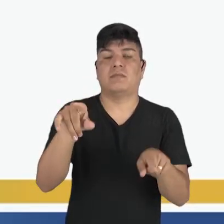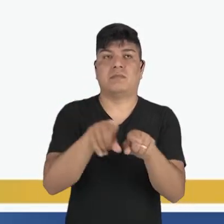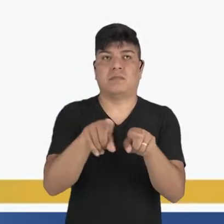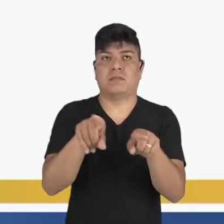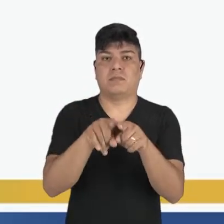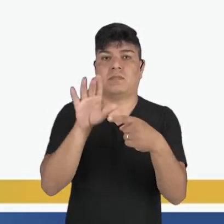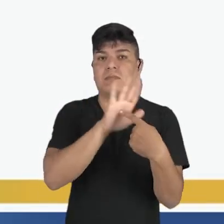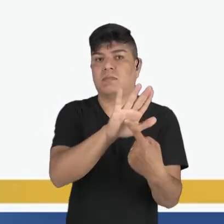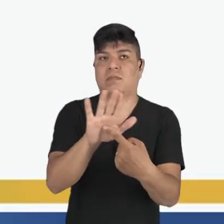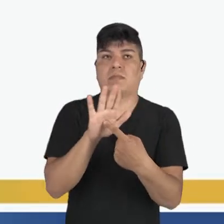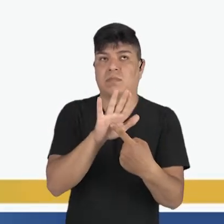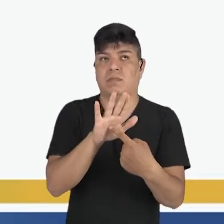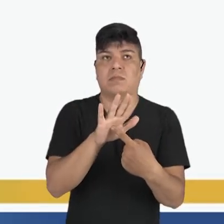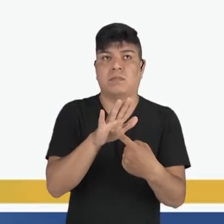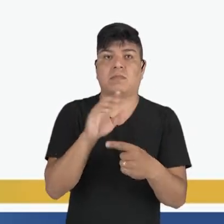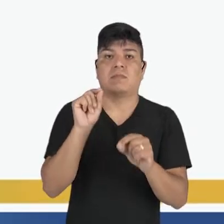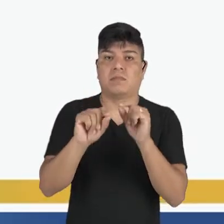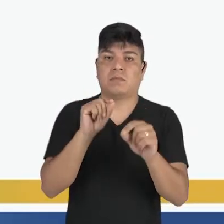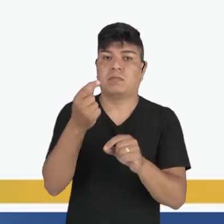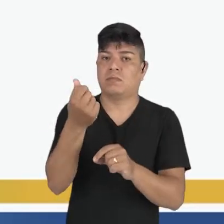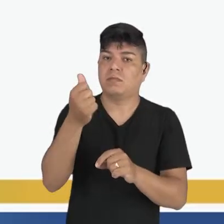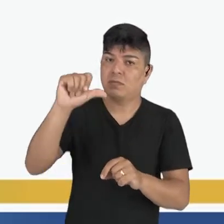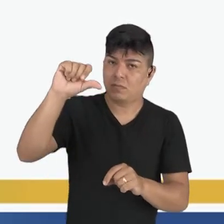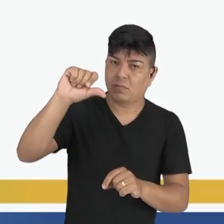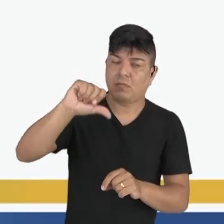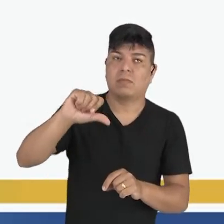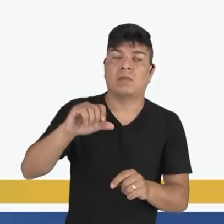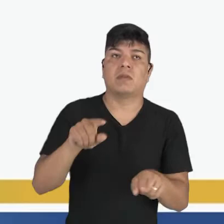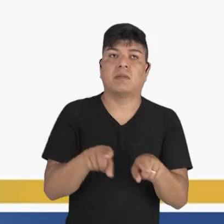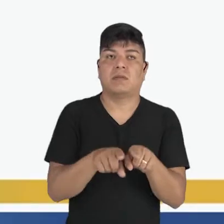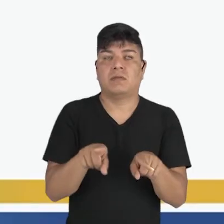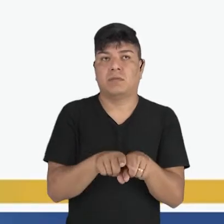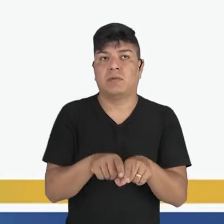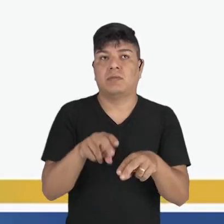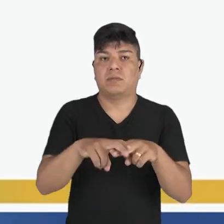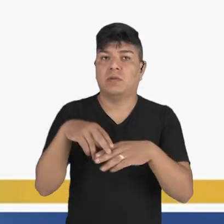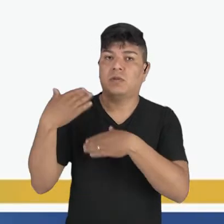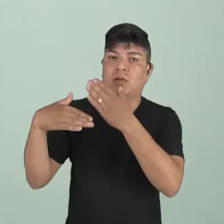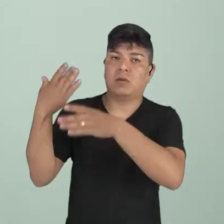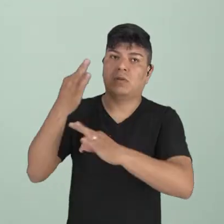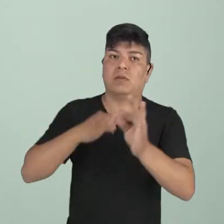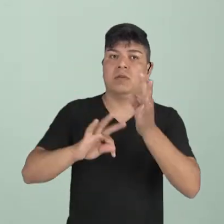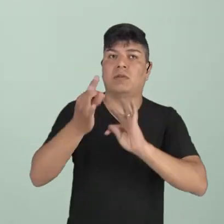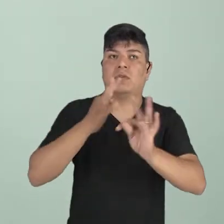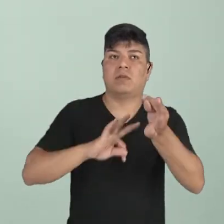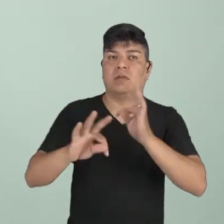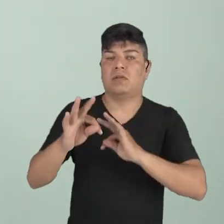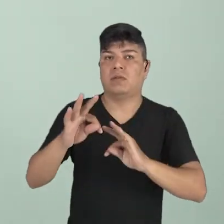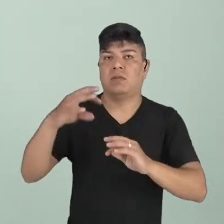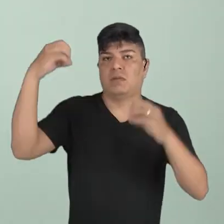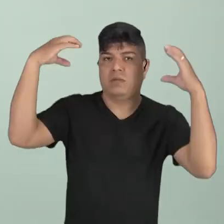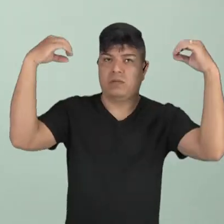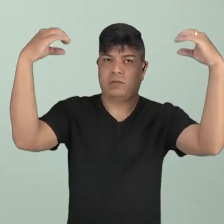e apresentam um custo de manutenção baixo. Então, o grande avanço tecnológico na iluminação